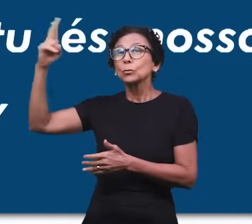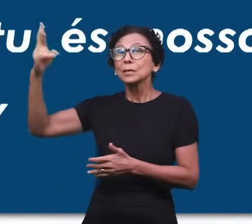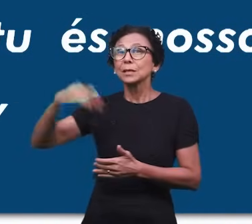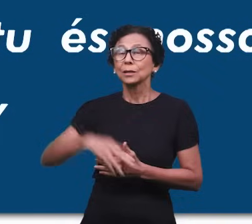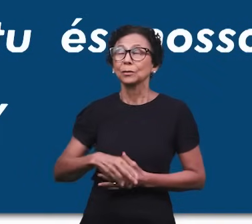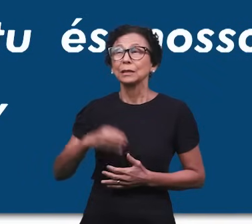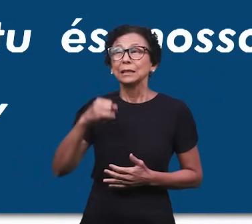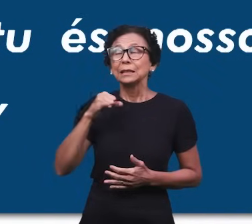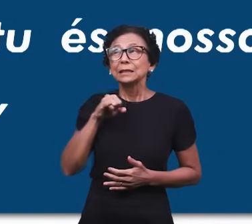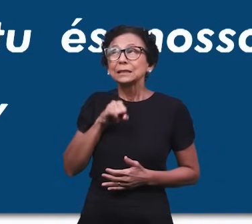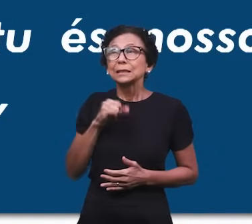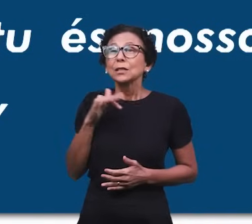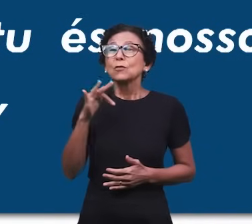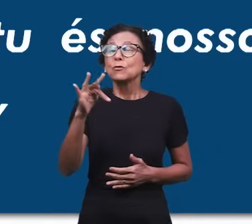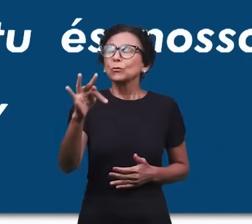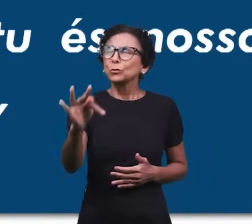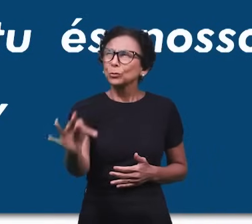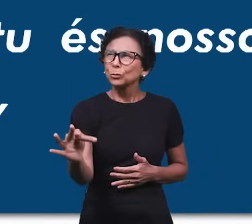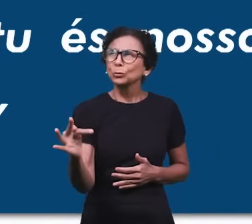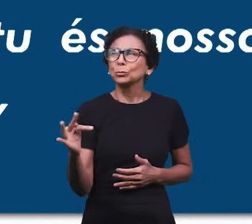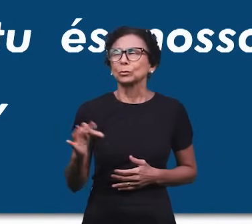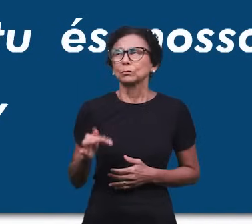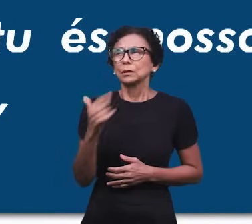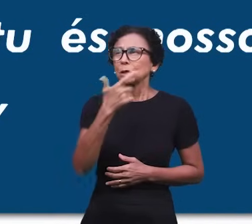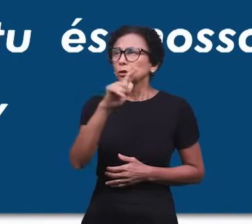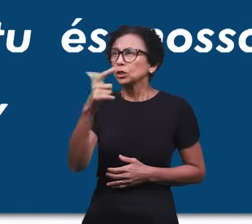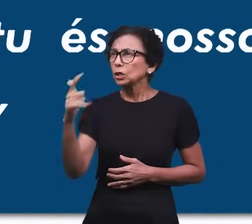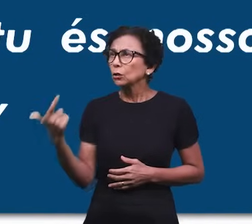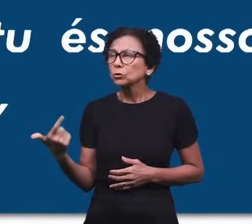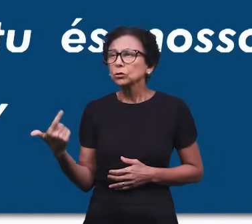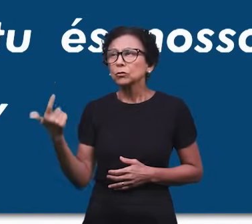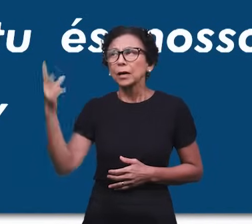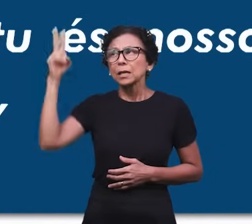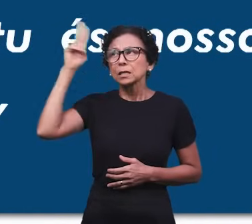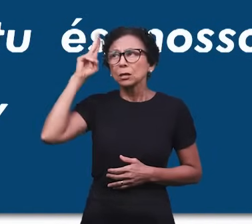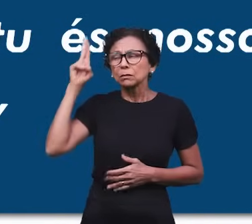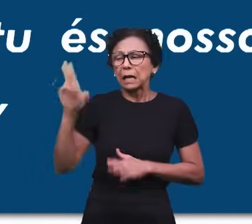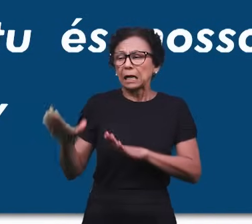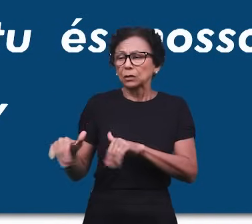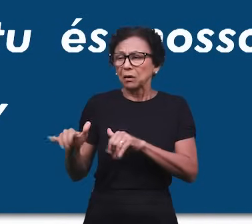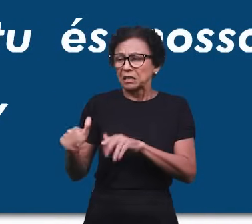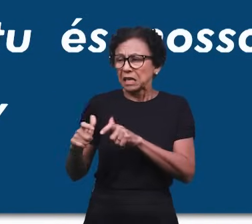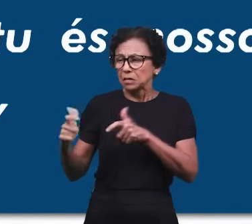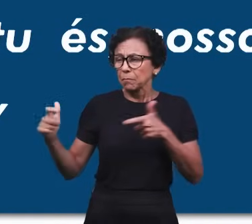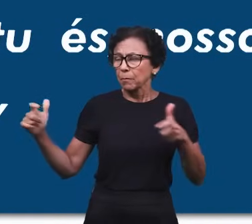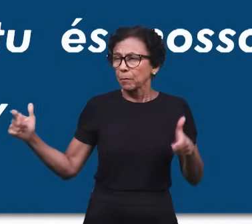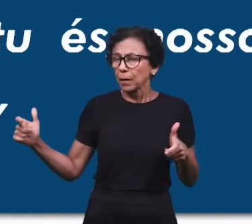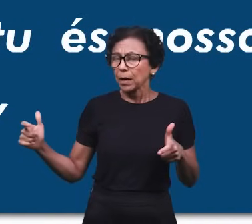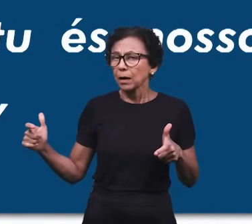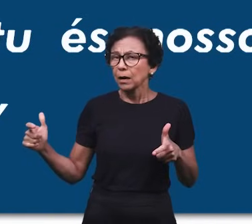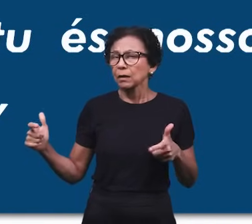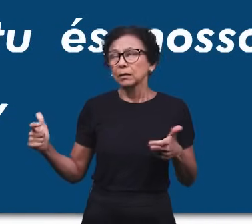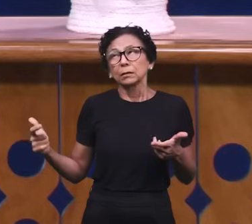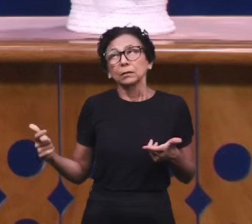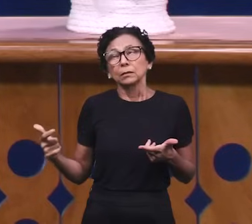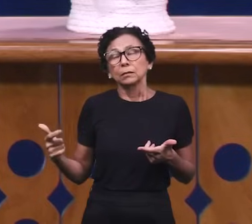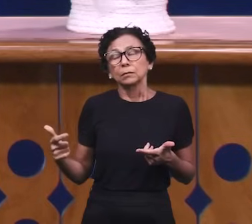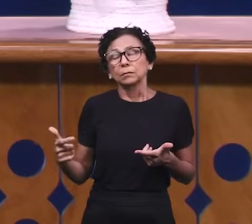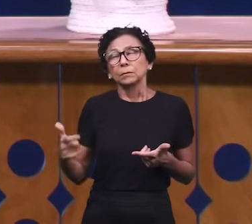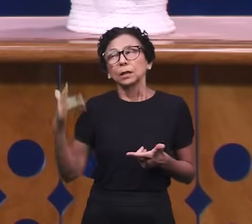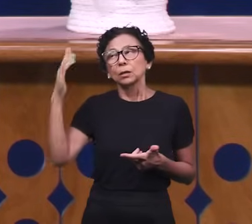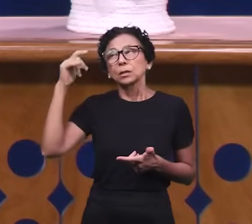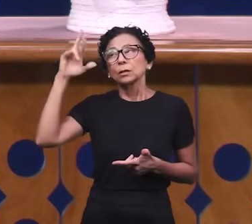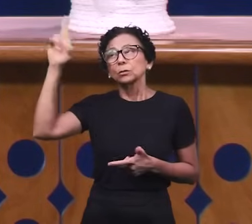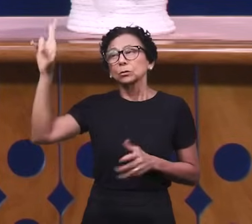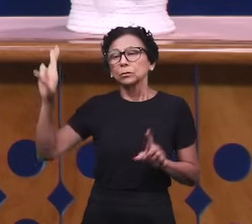amanhã eu não tiver todo esse exército ao meu lado, o Senhor estará junto de mim, porque Senhor, tu és o nosso